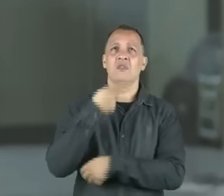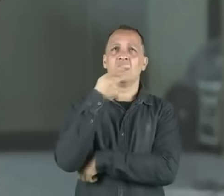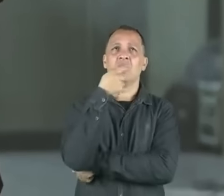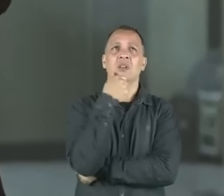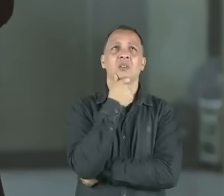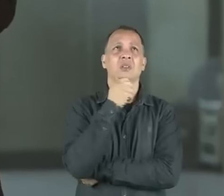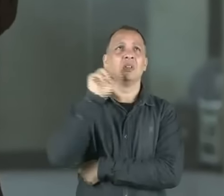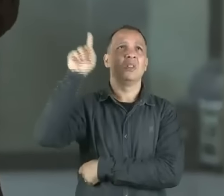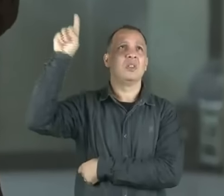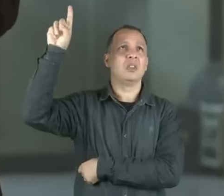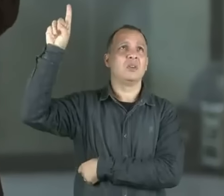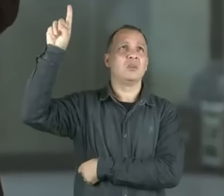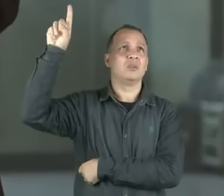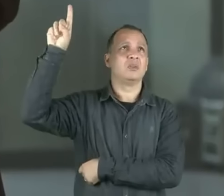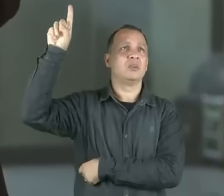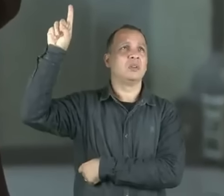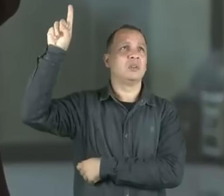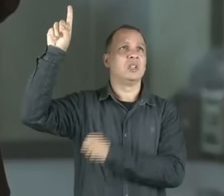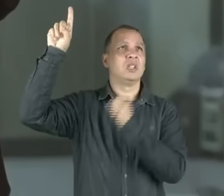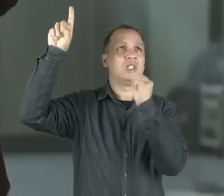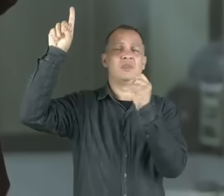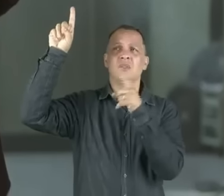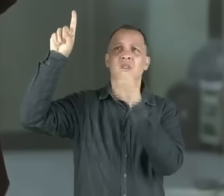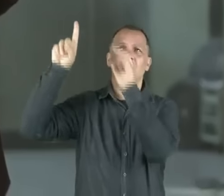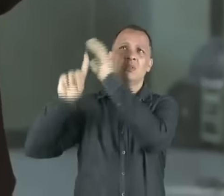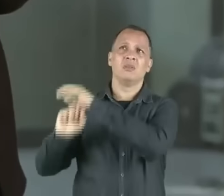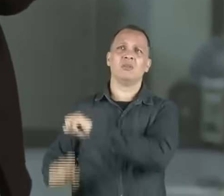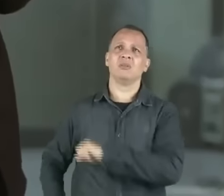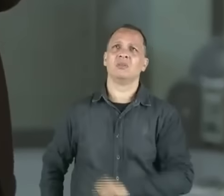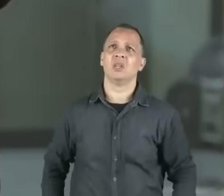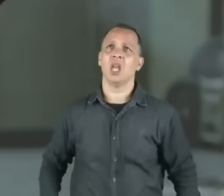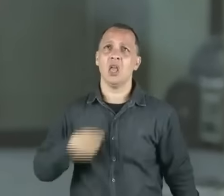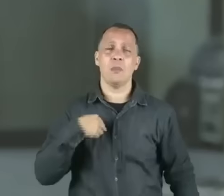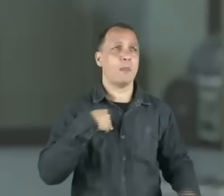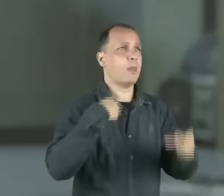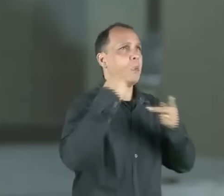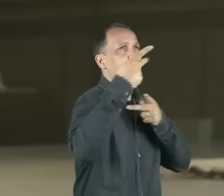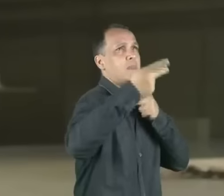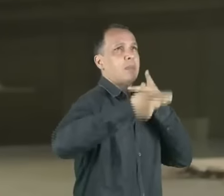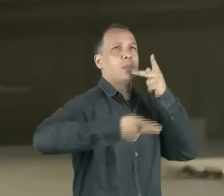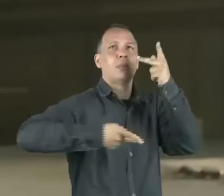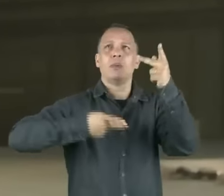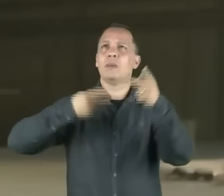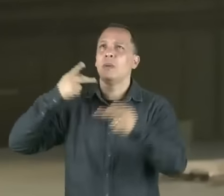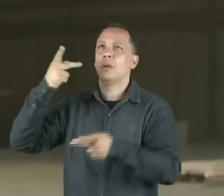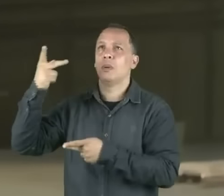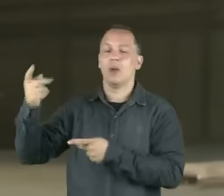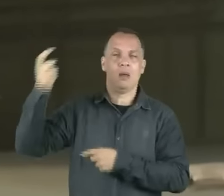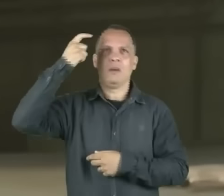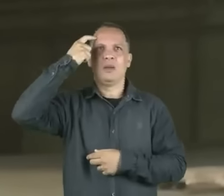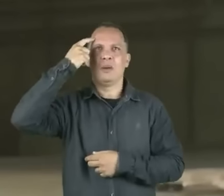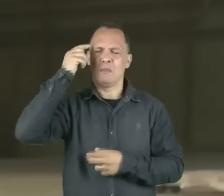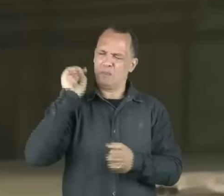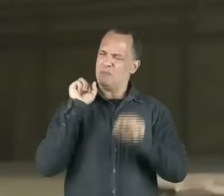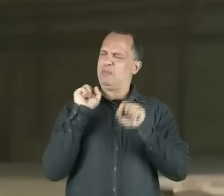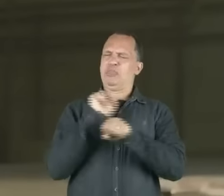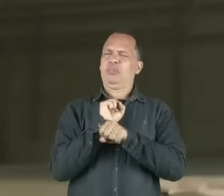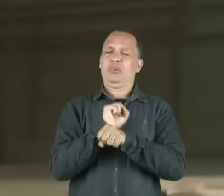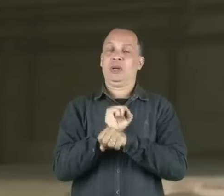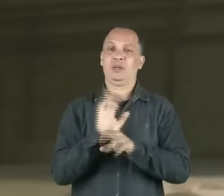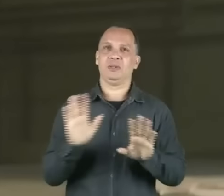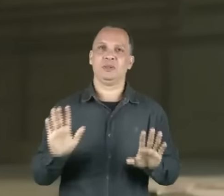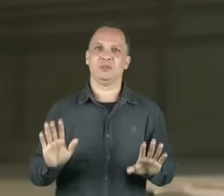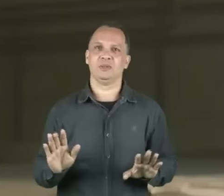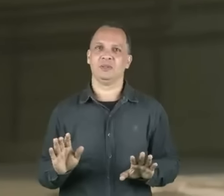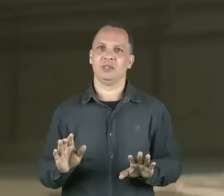tô aqui falando com nada E aí eu falo para com isso Hélio e É como se eu